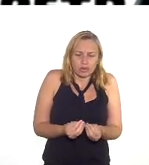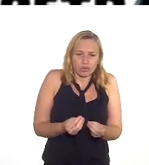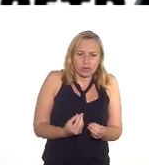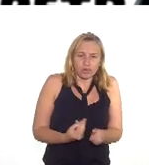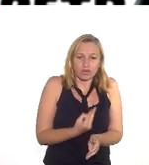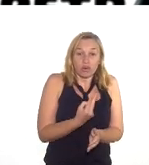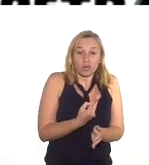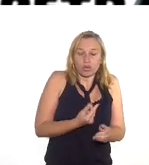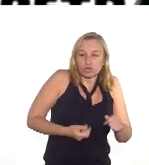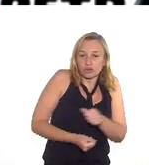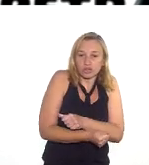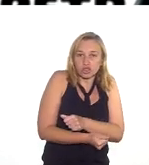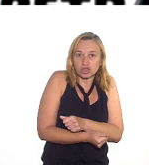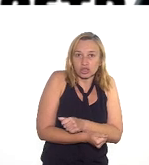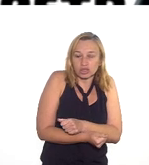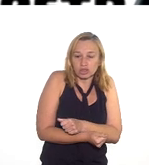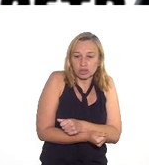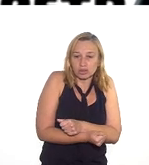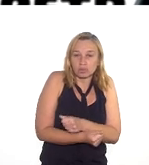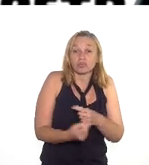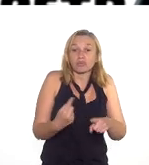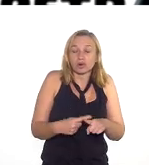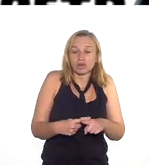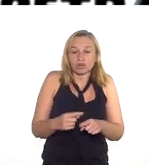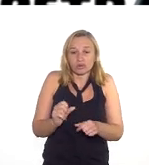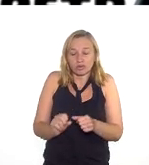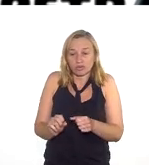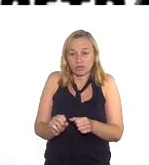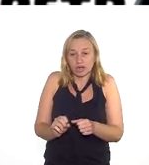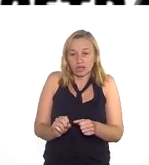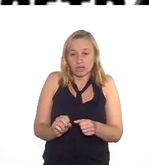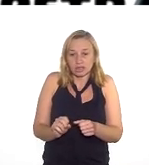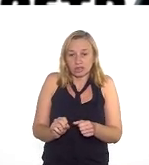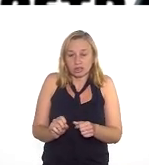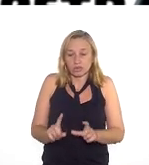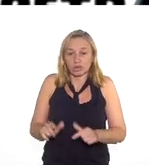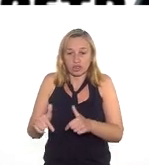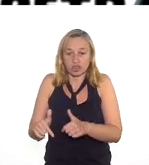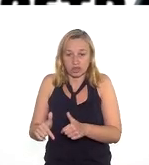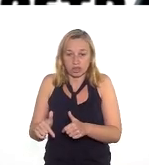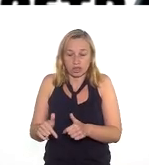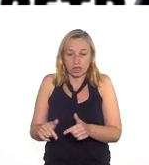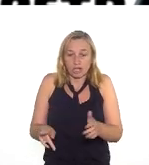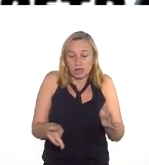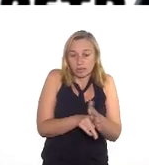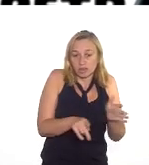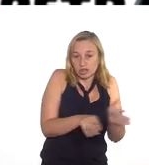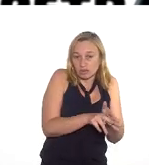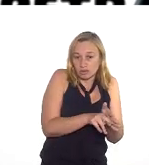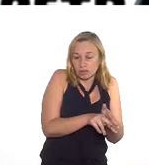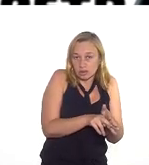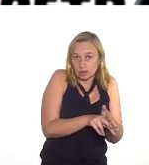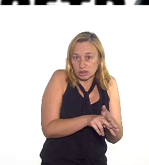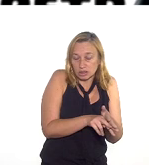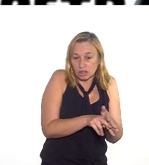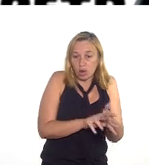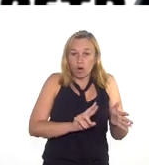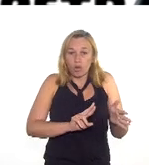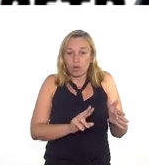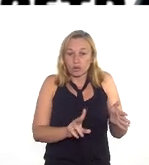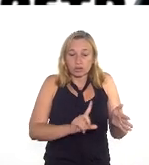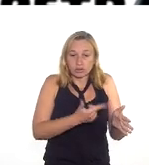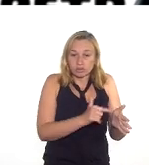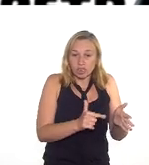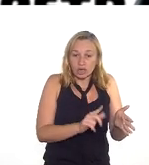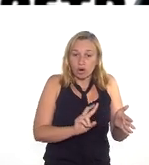não investido. Por que não é feito dessa forma? Porque não é assim que está na resolução que define, ou por outro motivo,